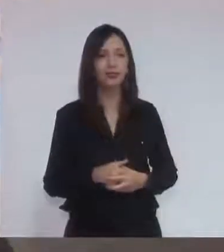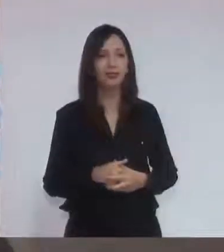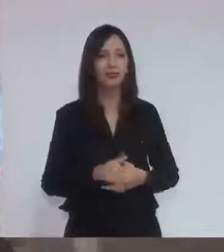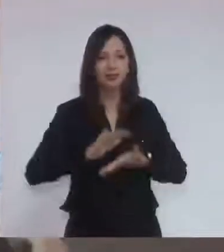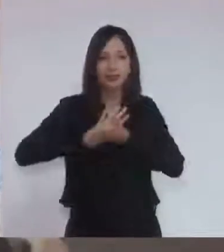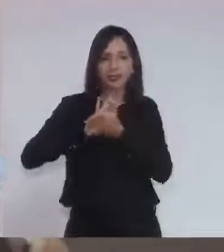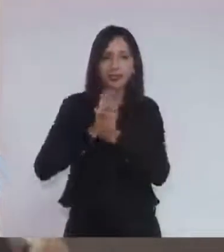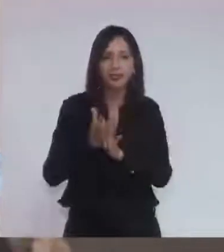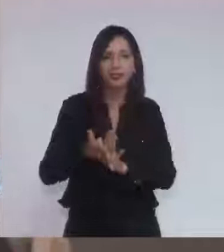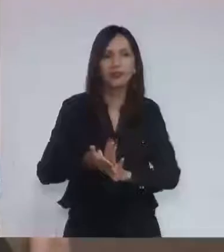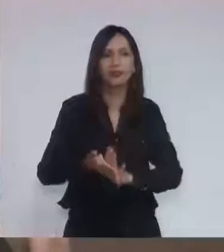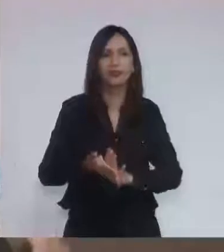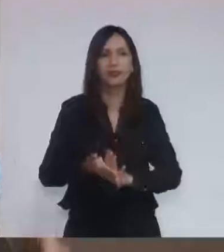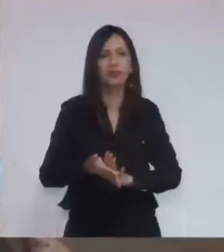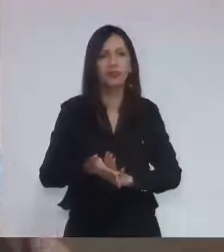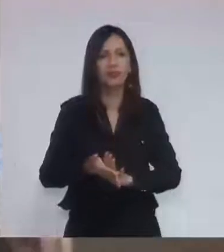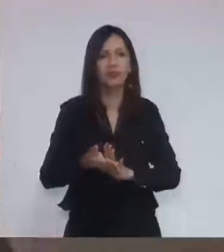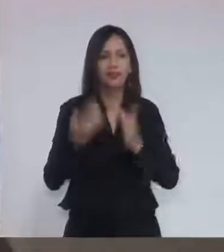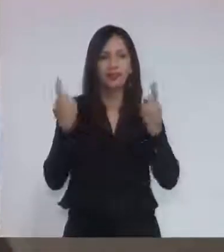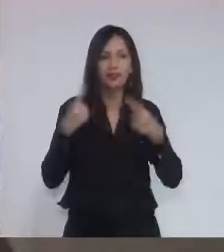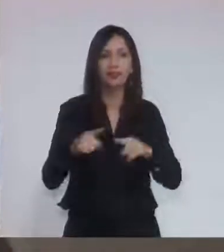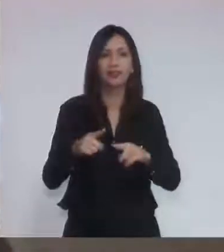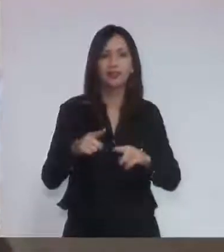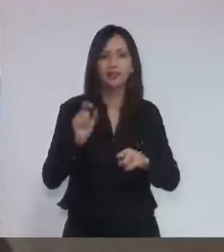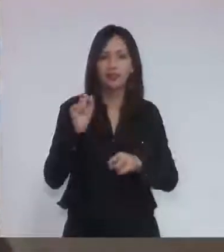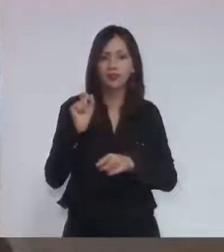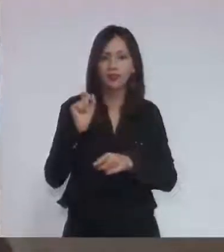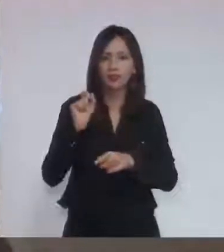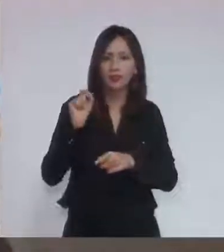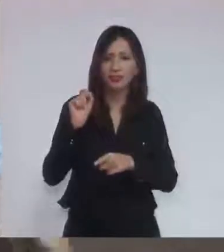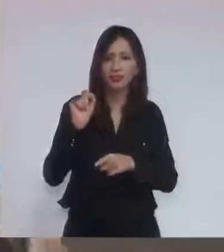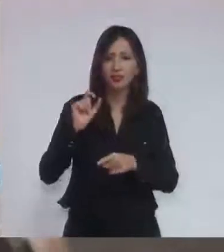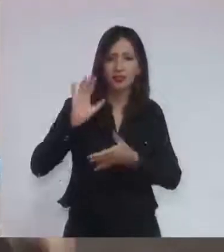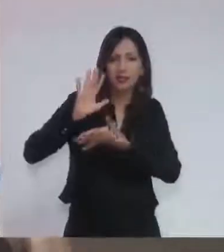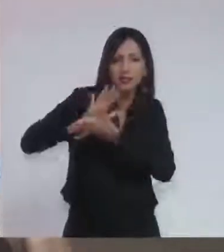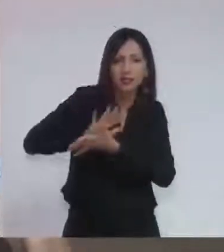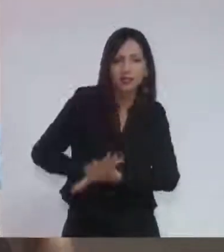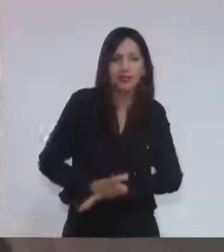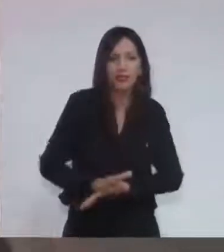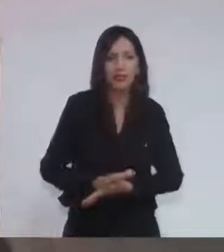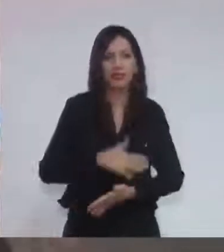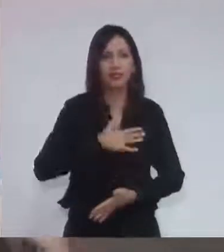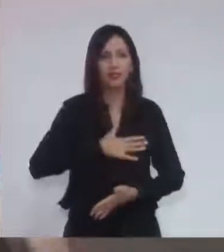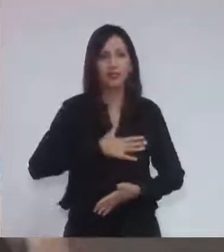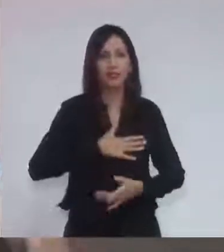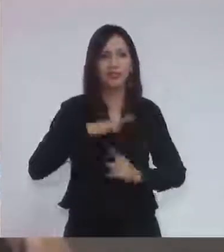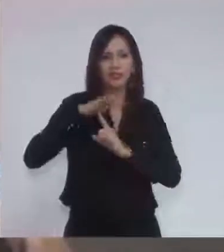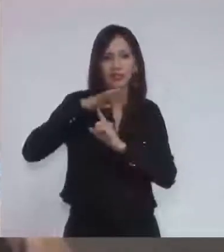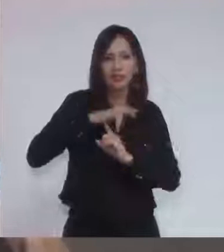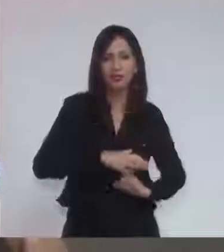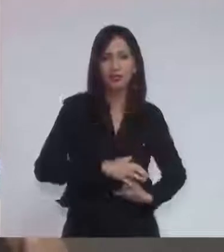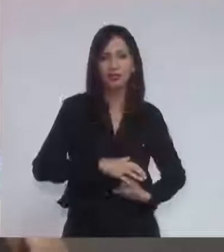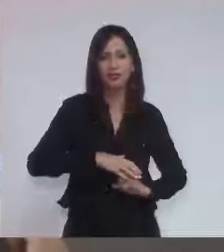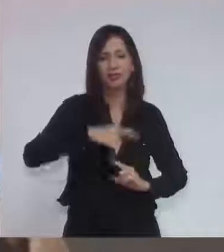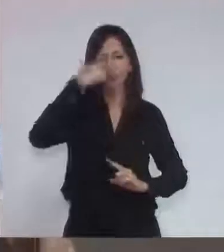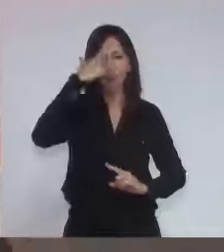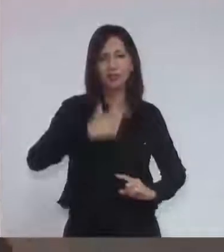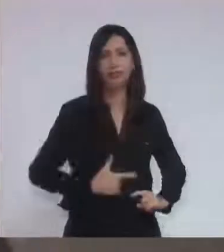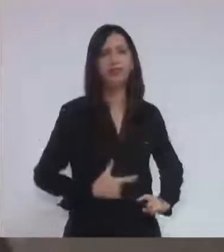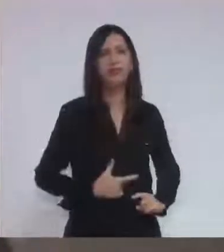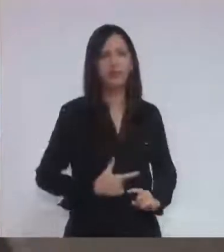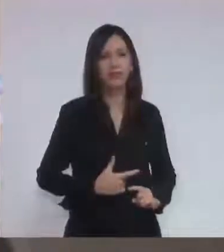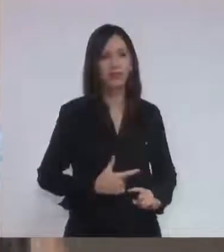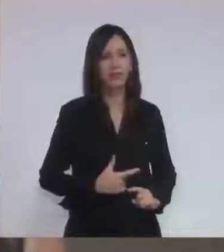mais grave, a questão do abuso, assim como também o abuso físico, a questão do abuso que a gente viu a semana passada, não é?